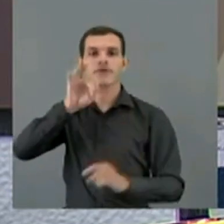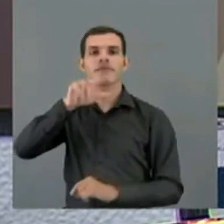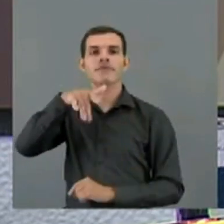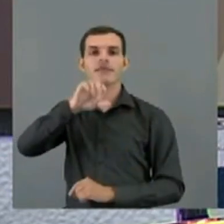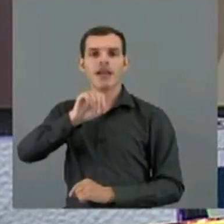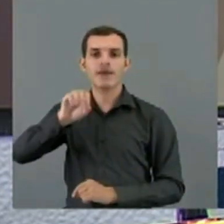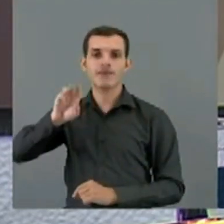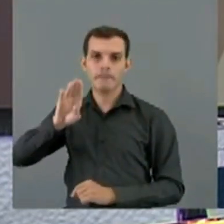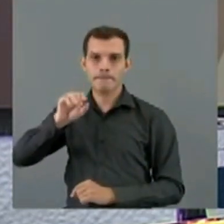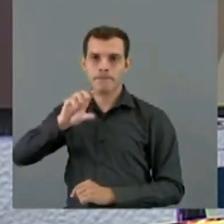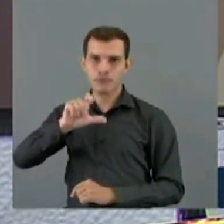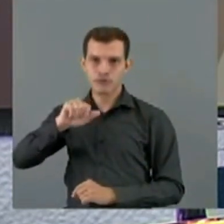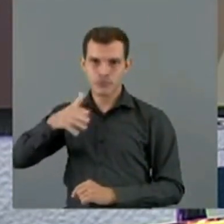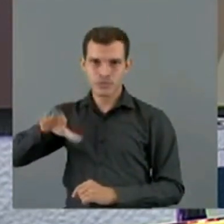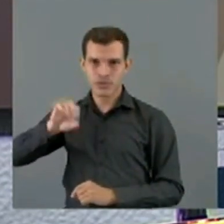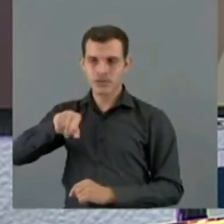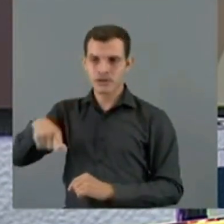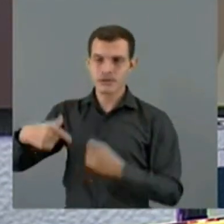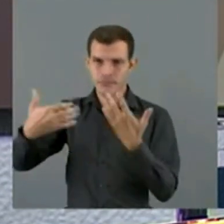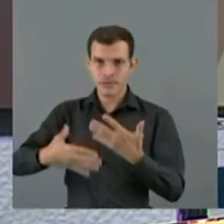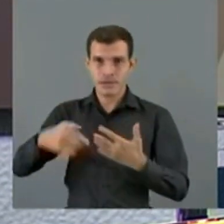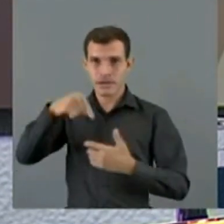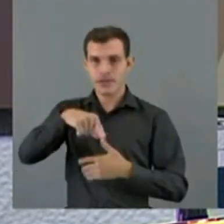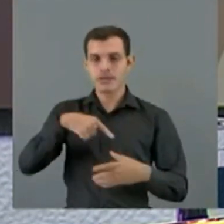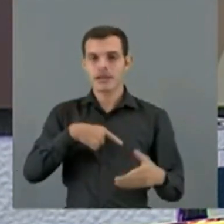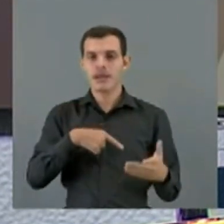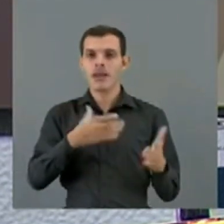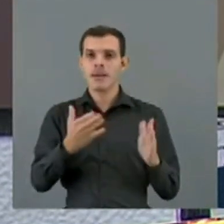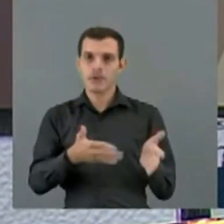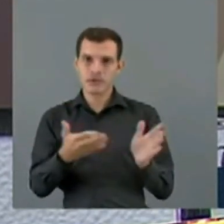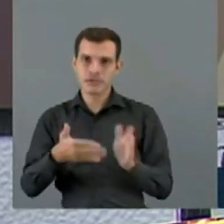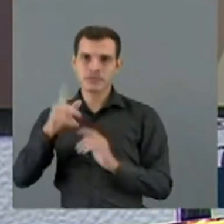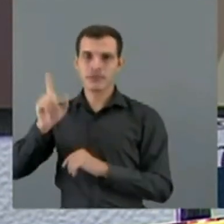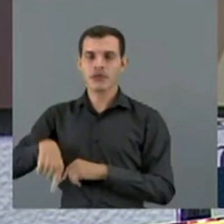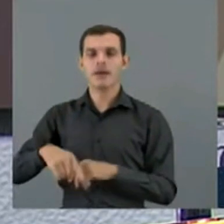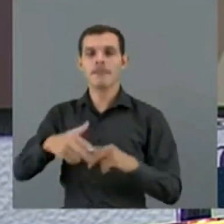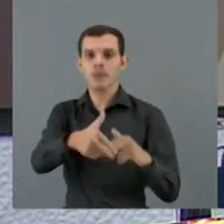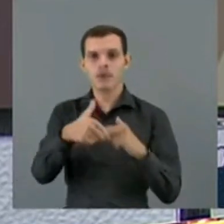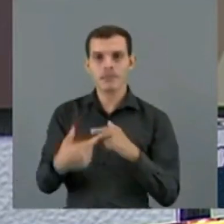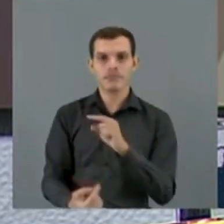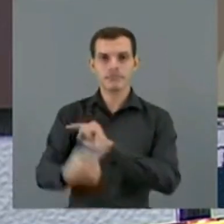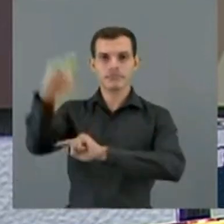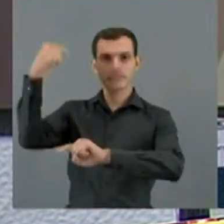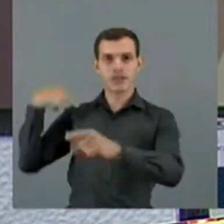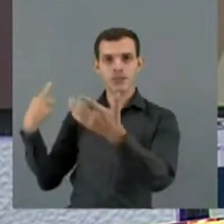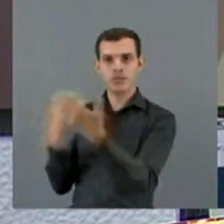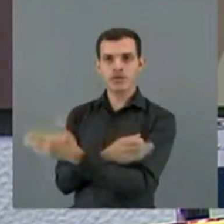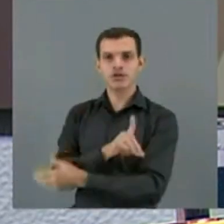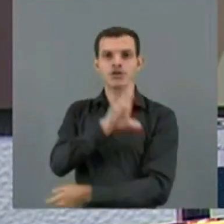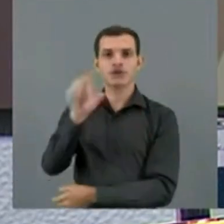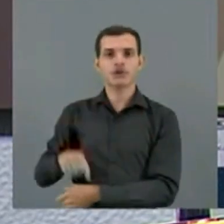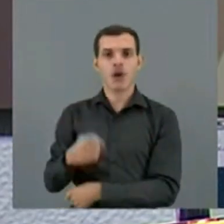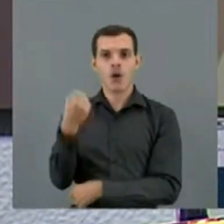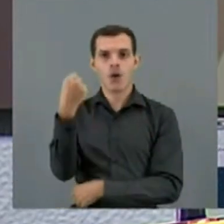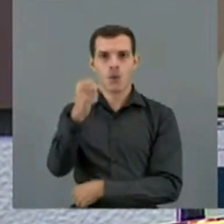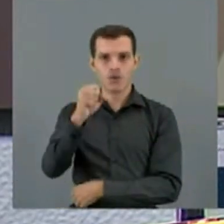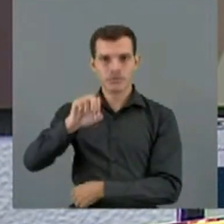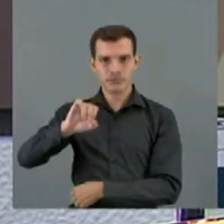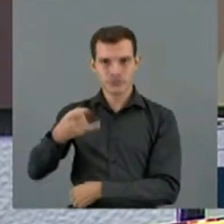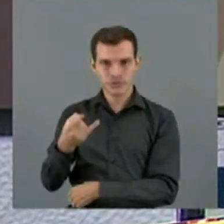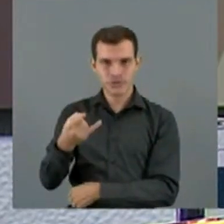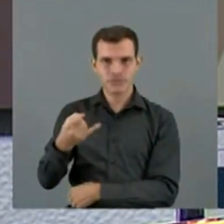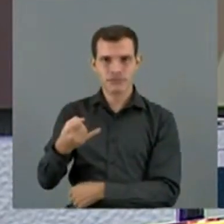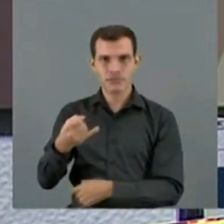ele intitula aqui o processo referente a 8 de setembro. E cita fatos específicos. O que é que